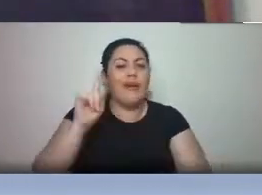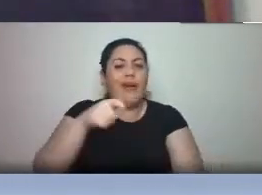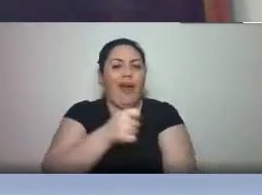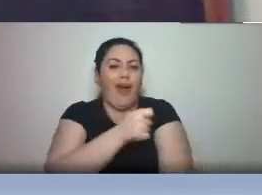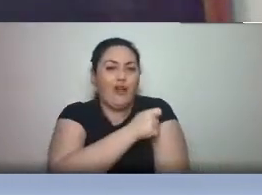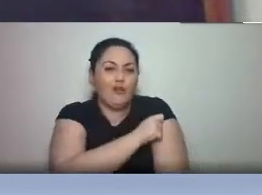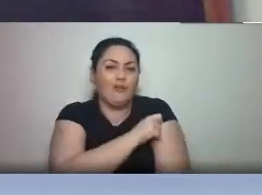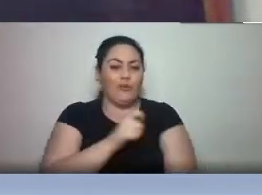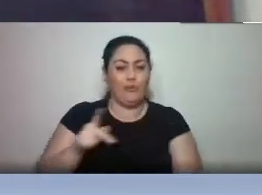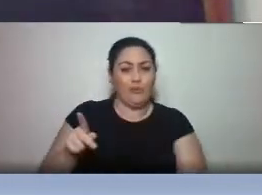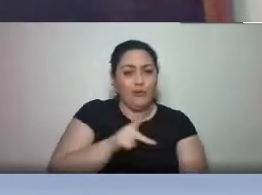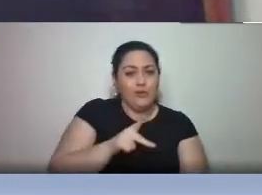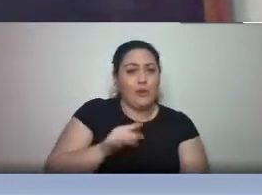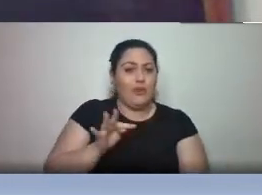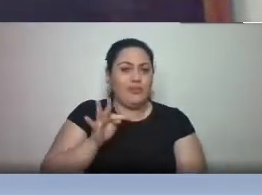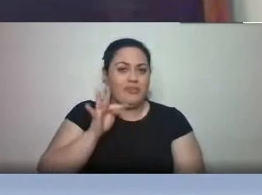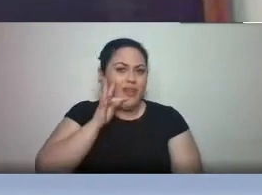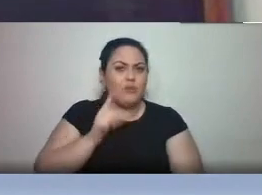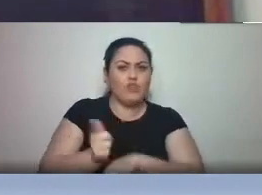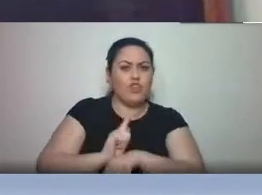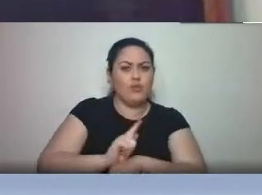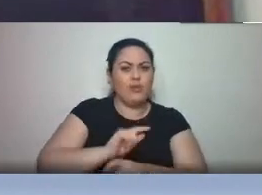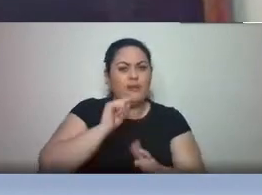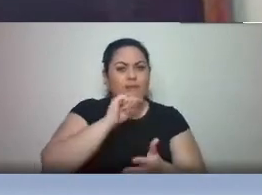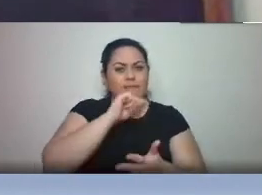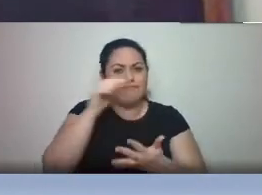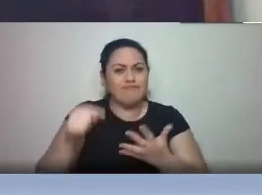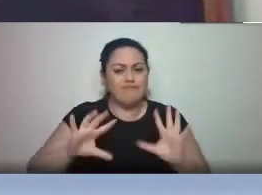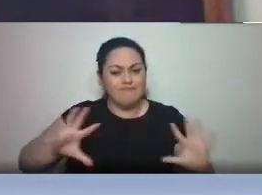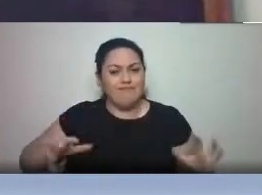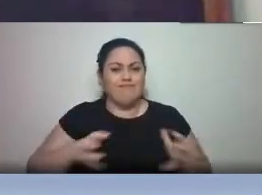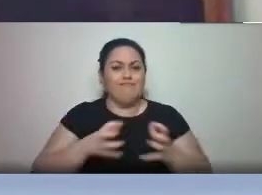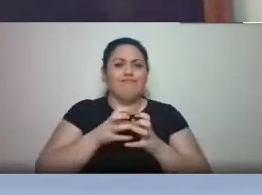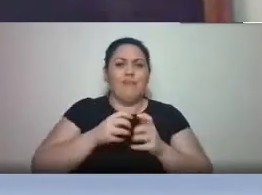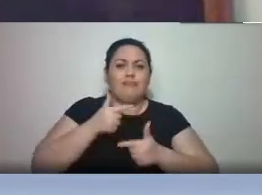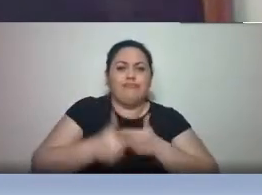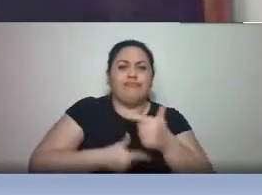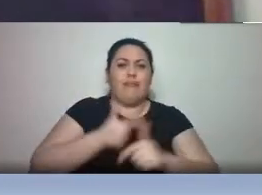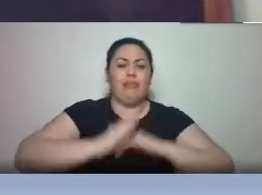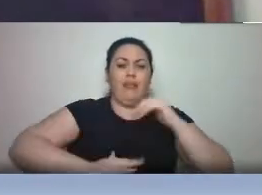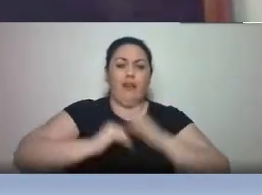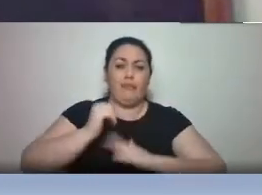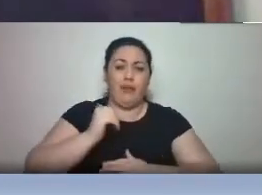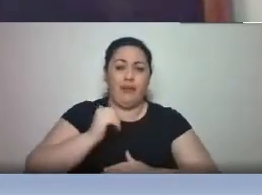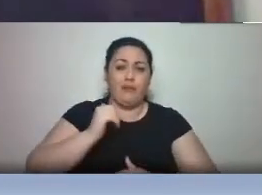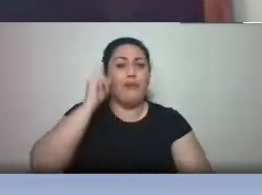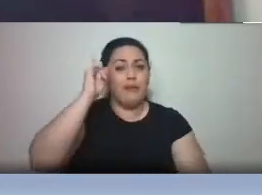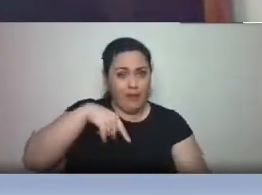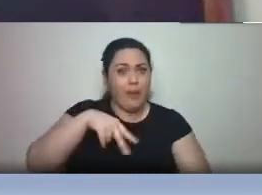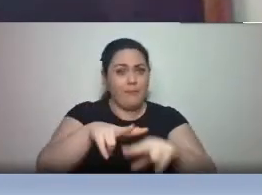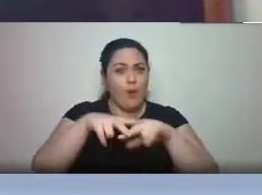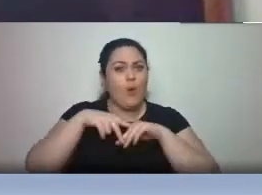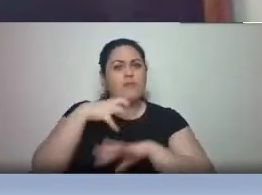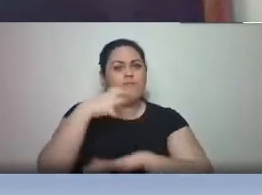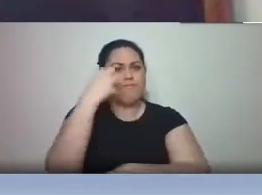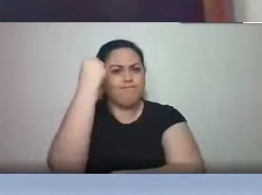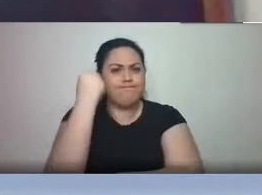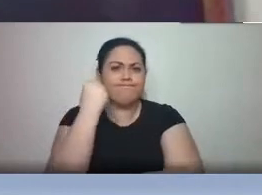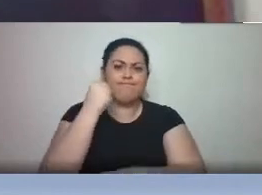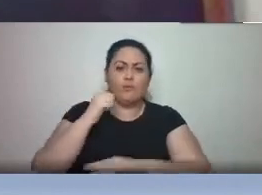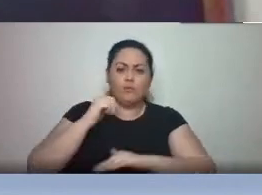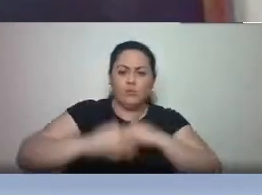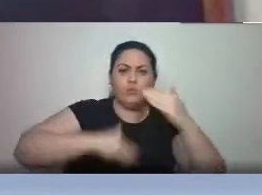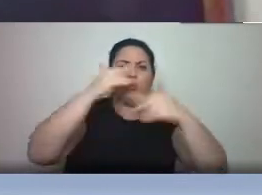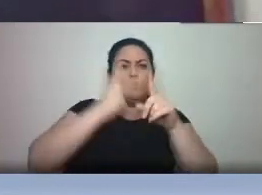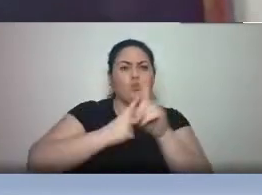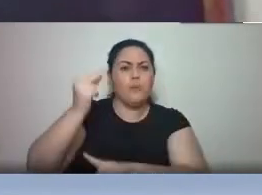técnicos e gestores. E graças a esse esforço coletivo de resistência e de superação, a despeito de toda sorte